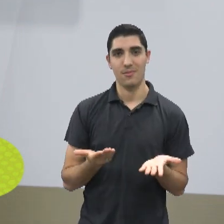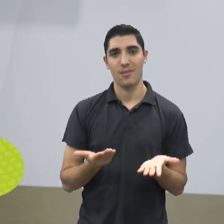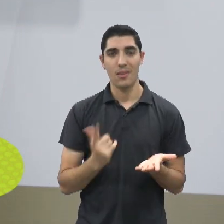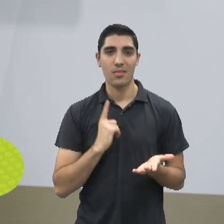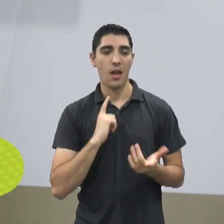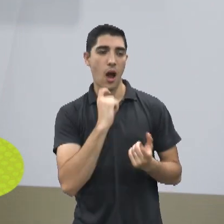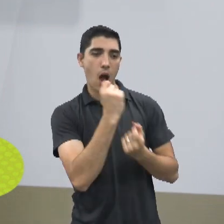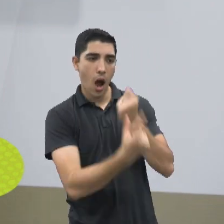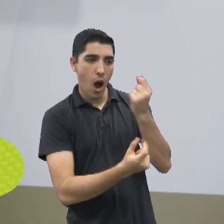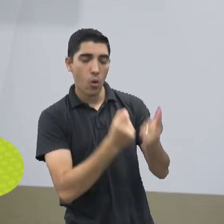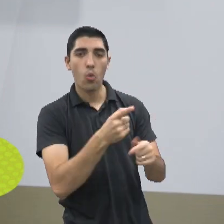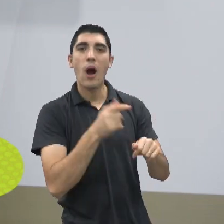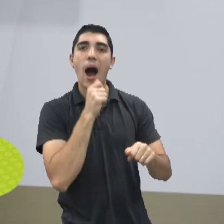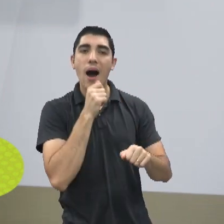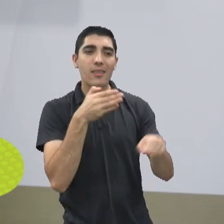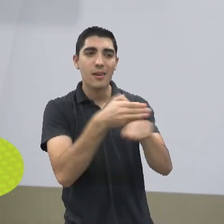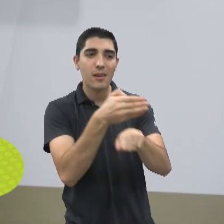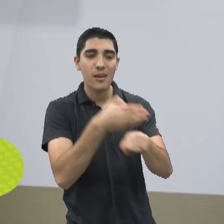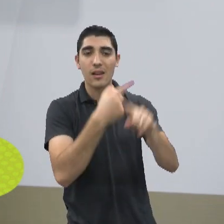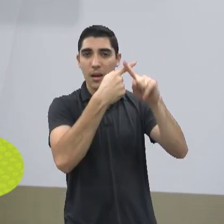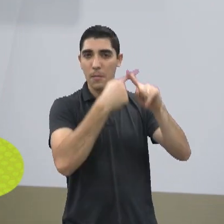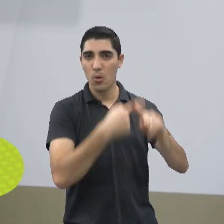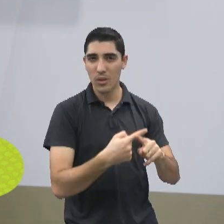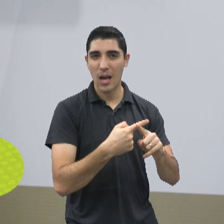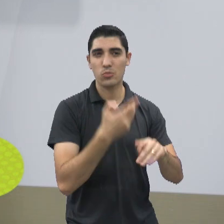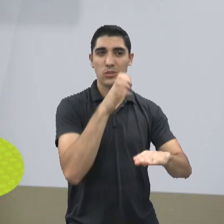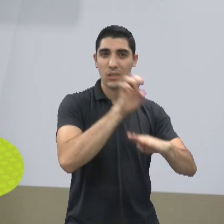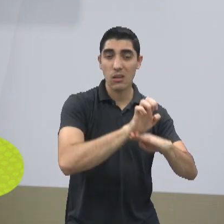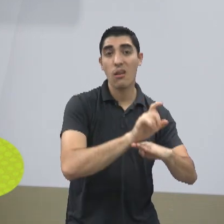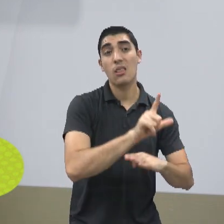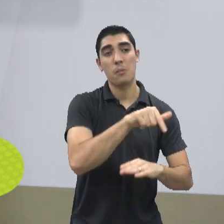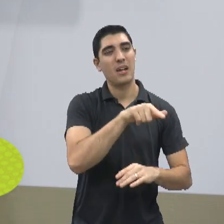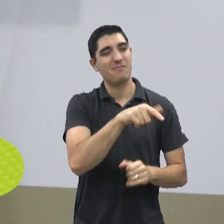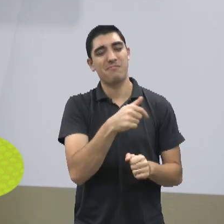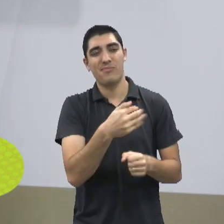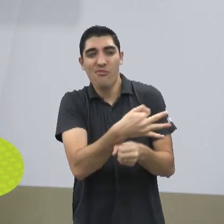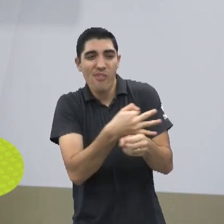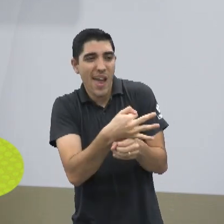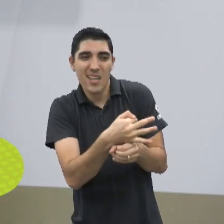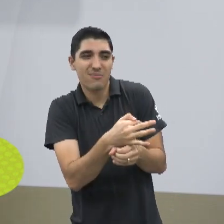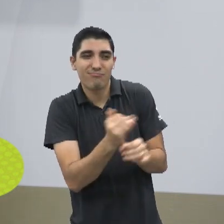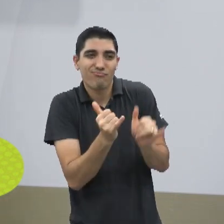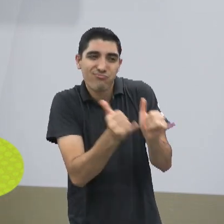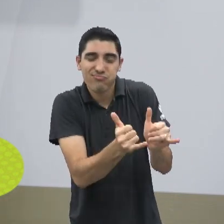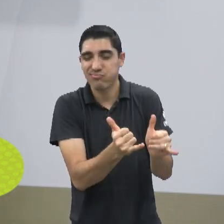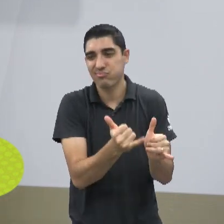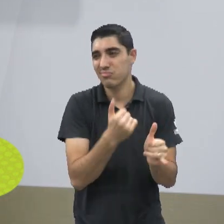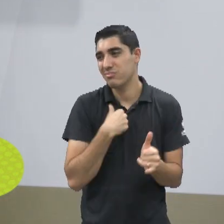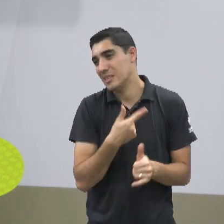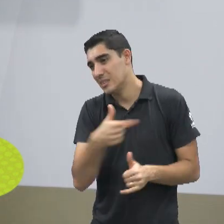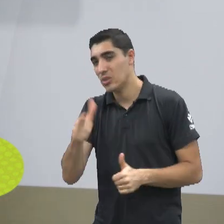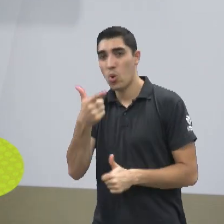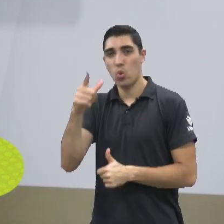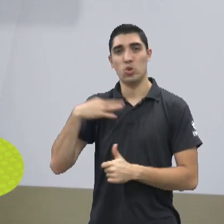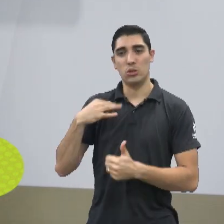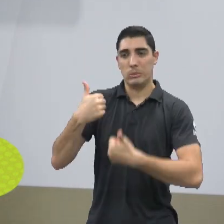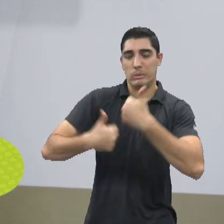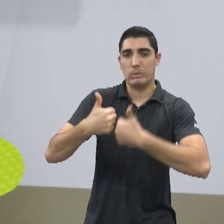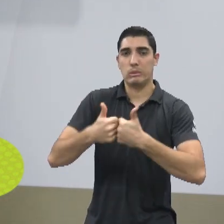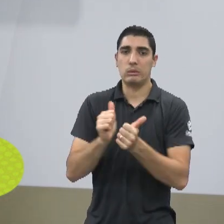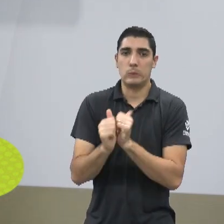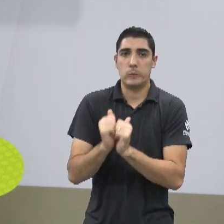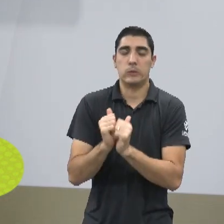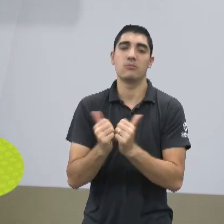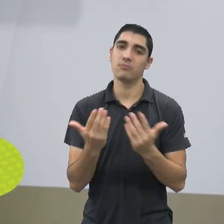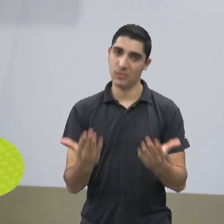os torneios, vão ter que pegar férias para poder se apresentar aqui, para iniciar a pré-temporada. Então, isso prejudica um pouco os